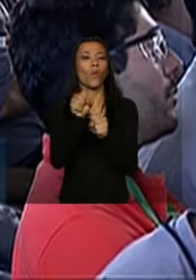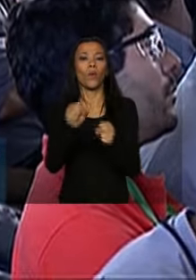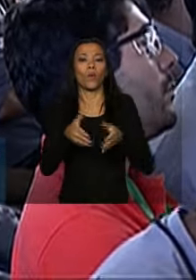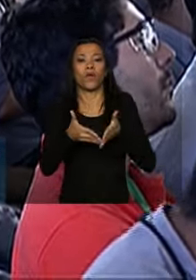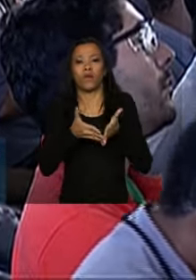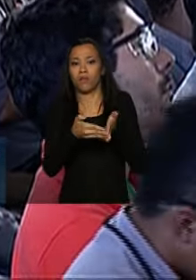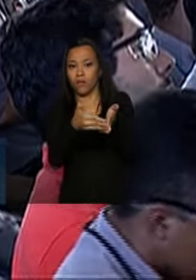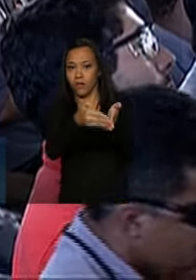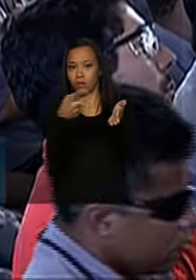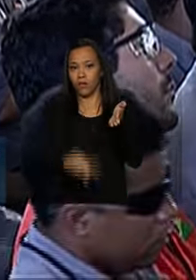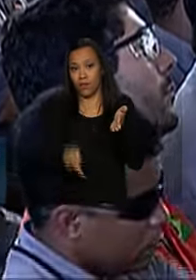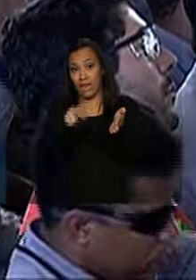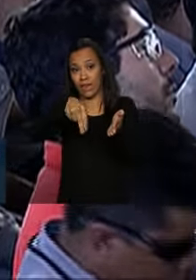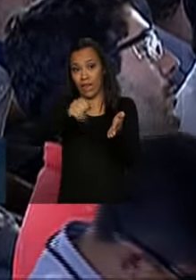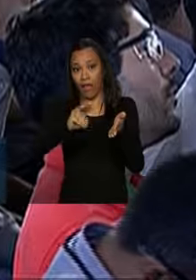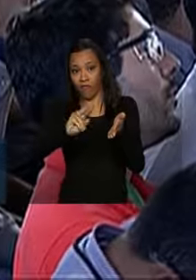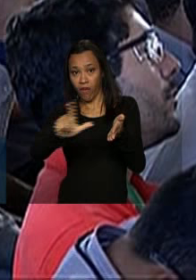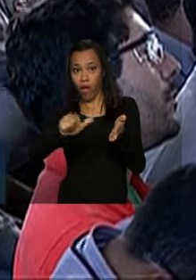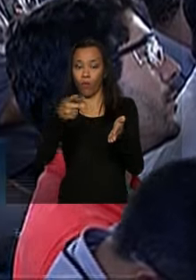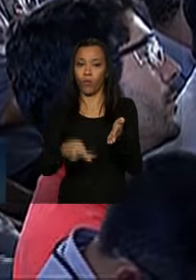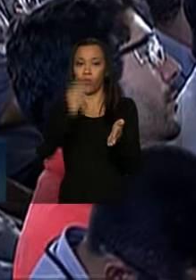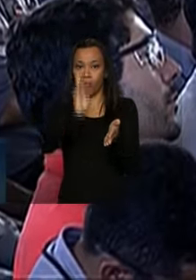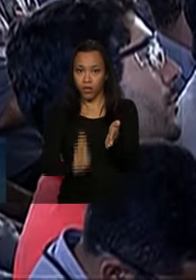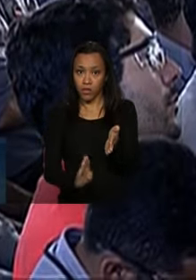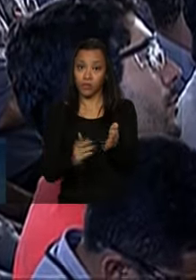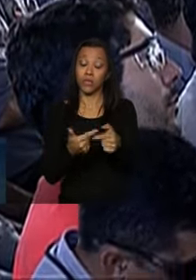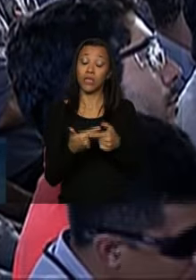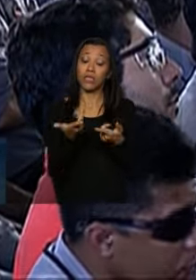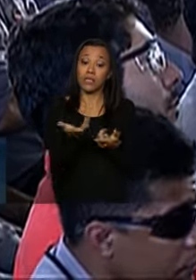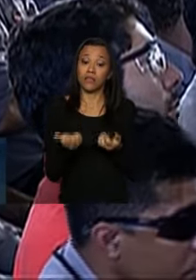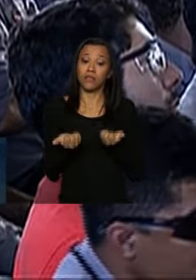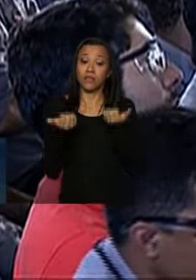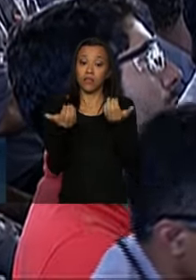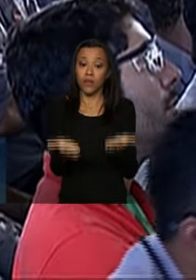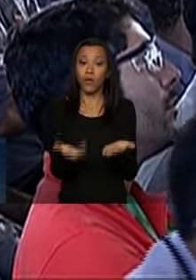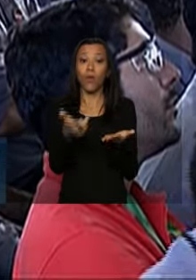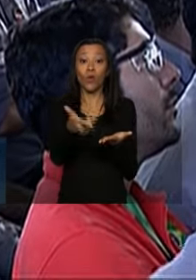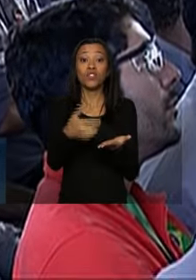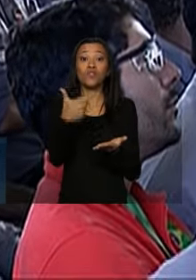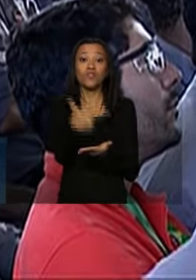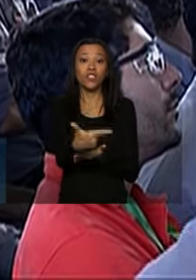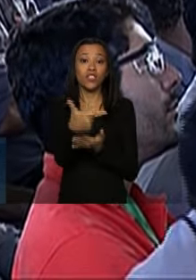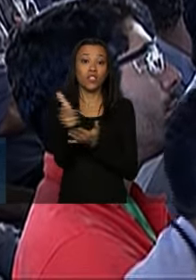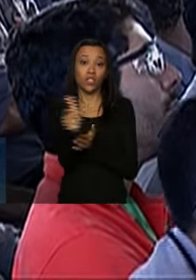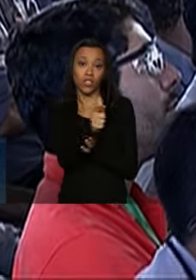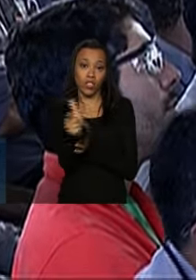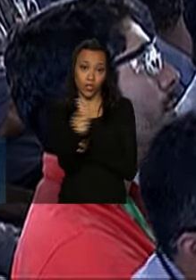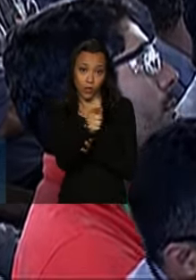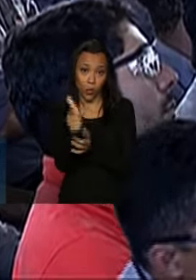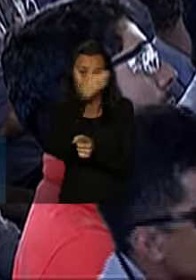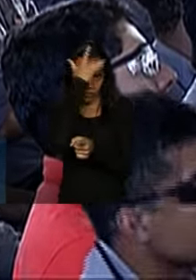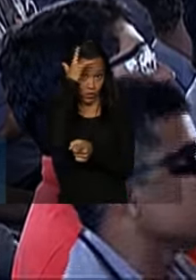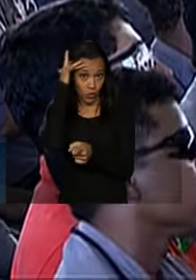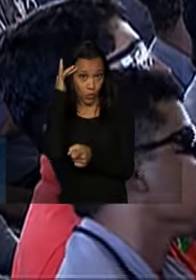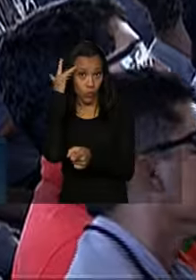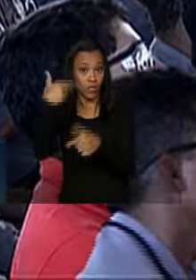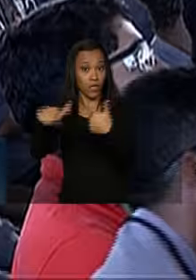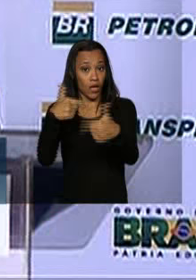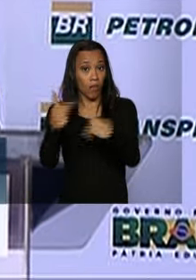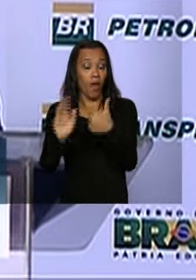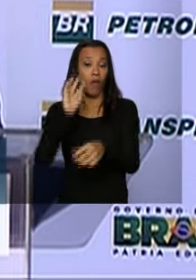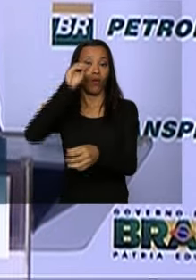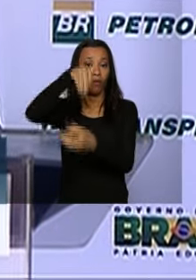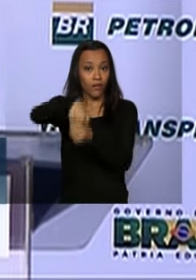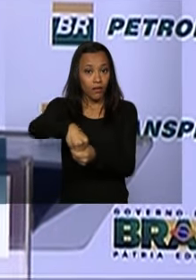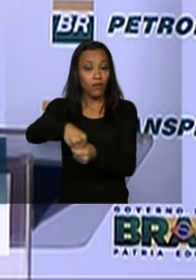cliente Transpetro, porque acreditou e concedeu ao EAS esta carteira de 22 petroleiros, e para os quais temos dedicado empenho